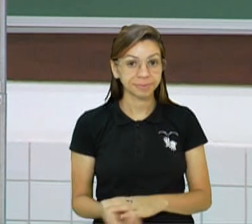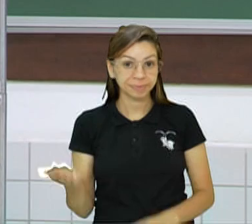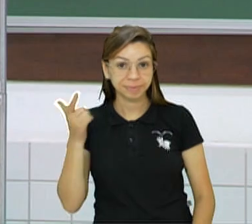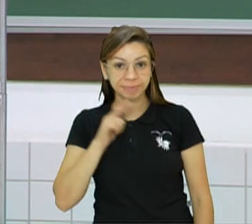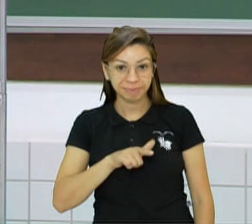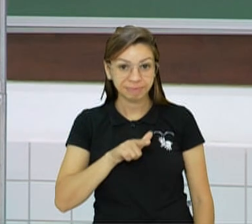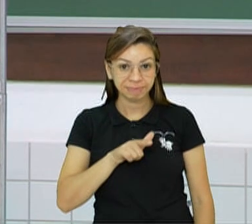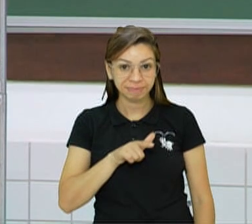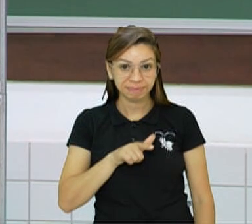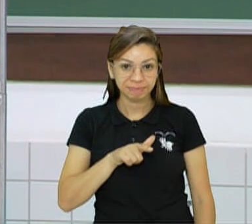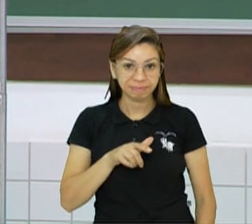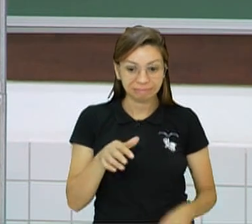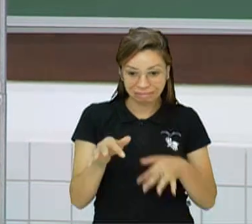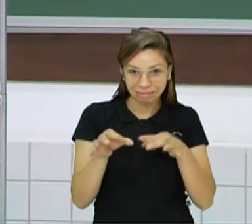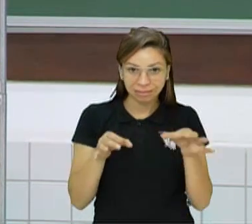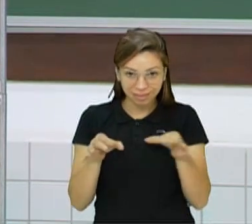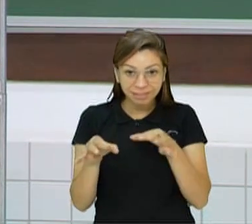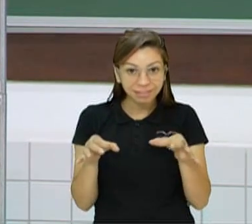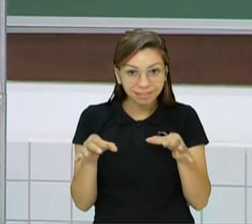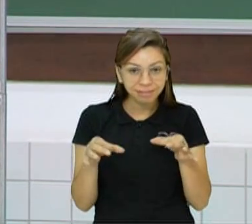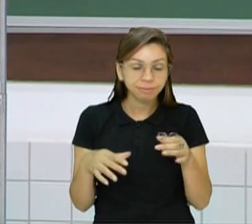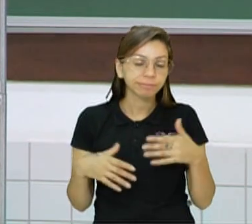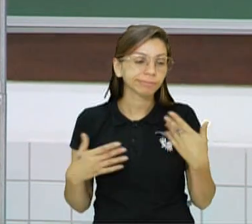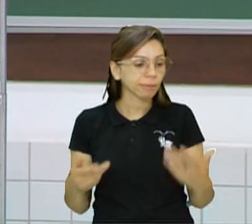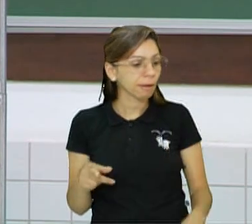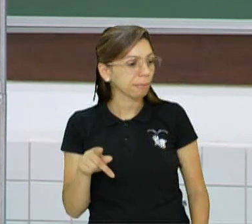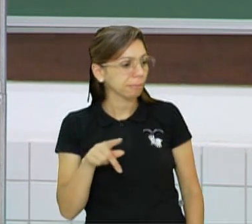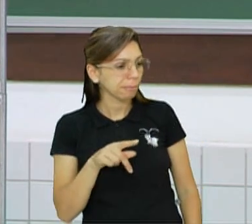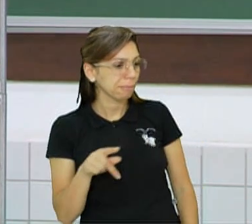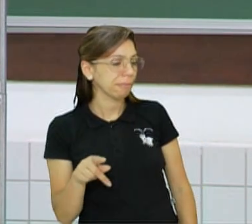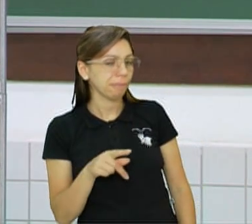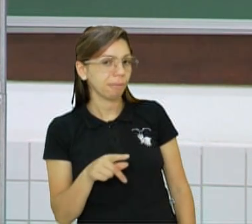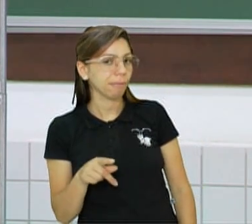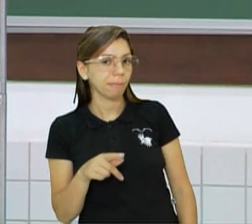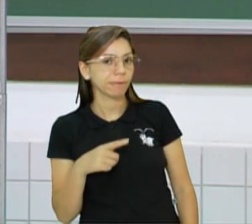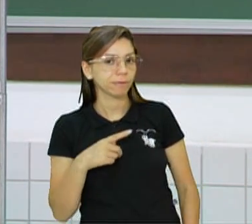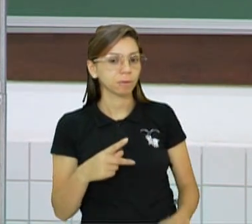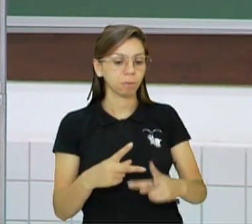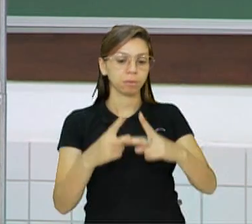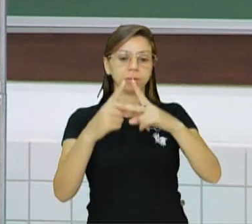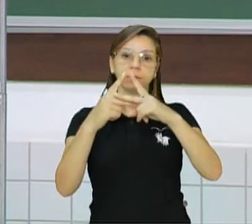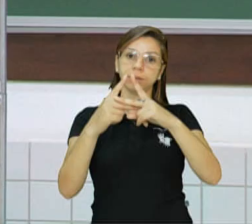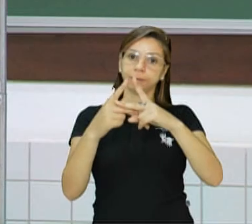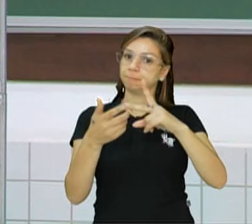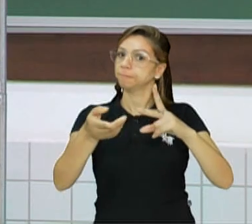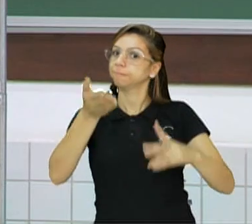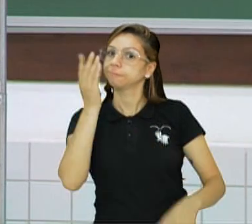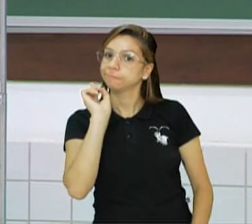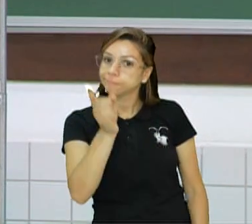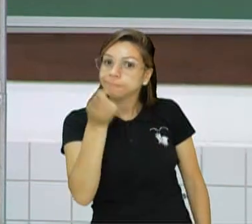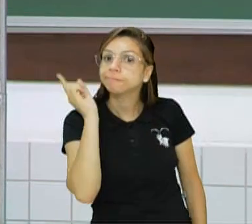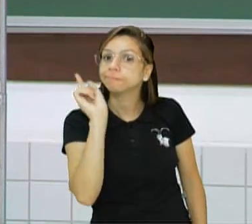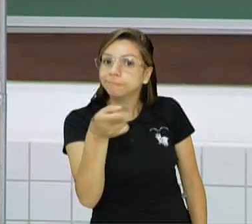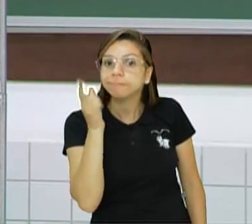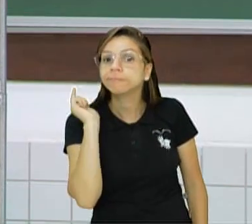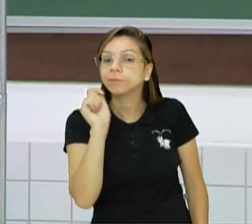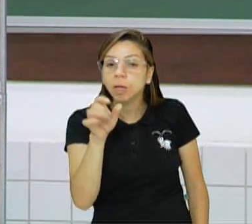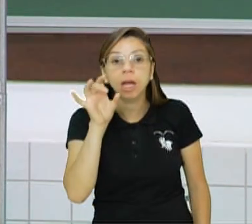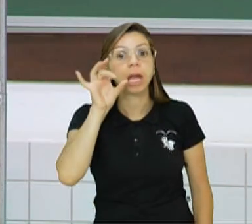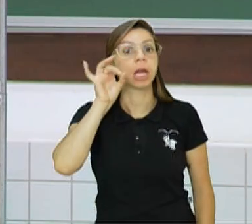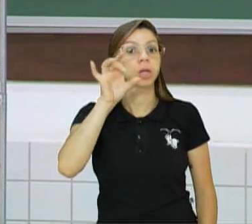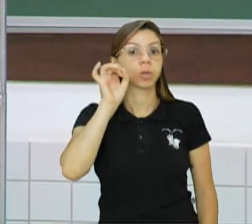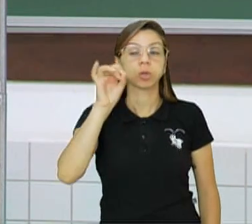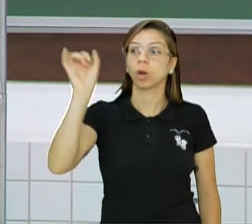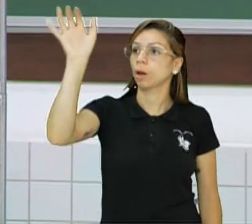Conseguiram? Montaram ali? Ai, prof, eu acabei montando um triângulo. Ai, ai, ai, hein? É só olhar